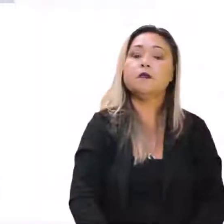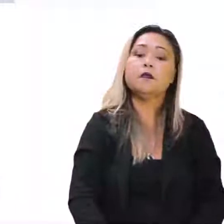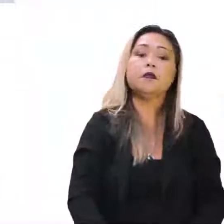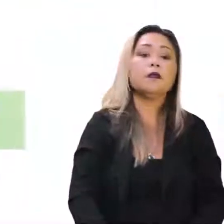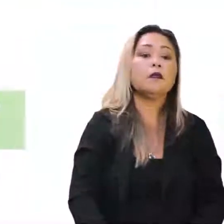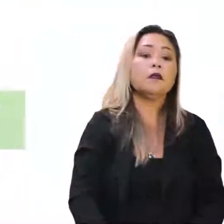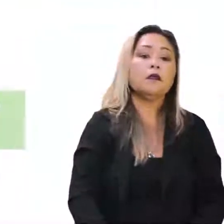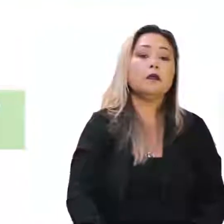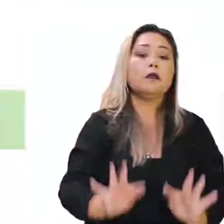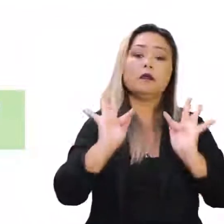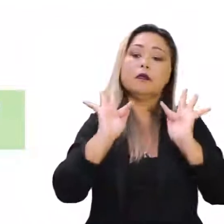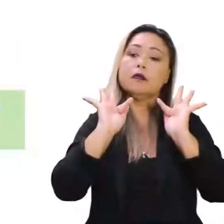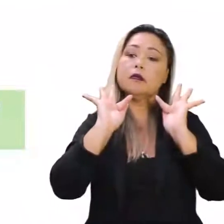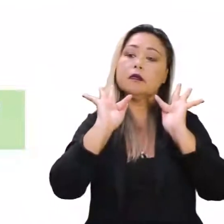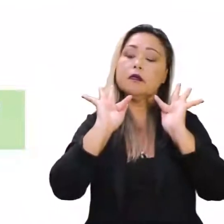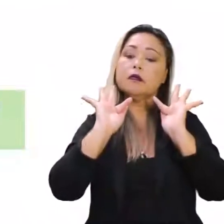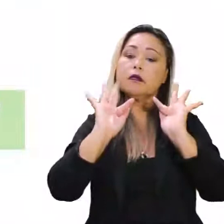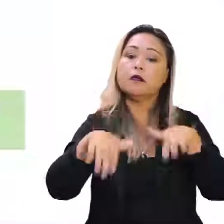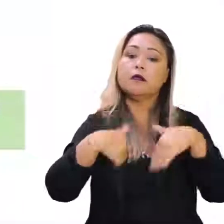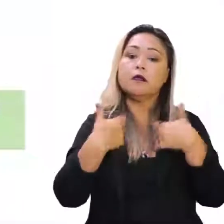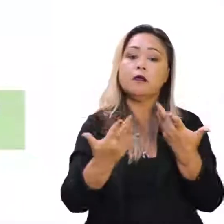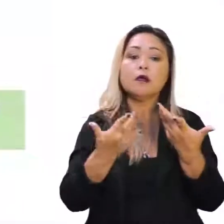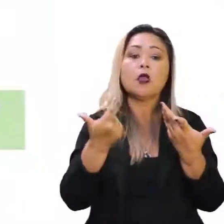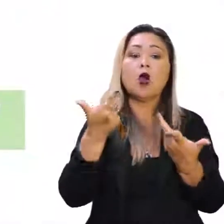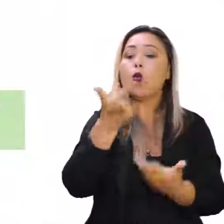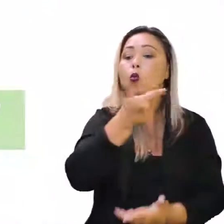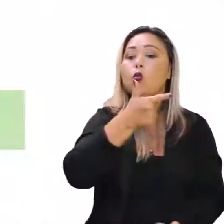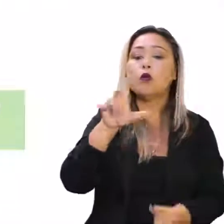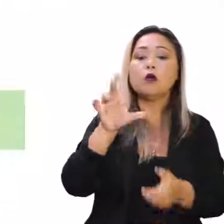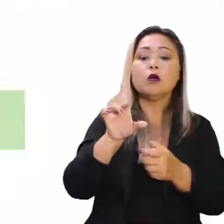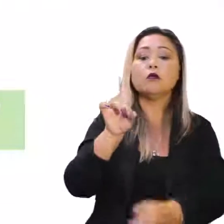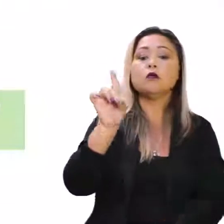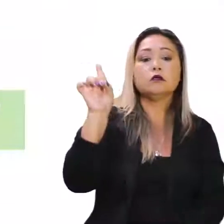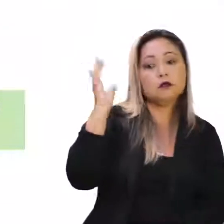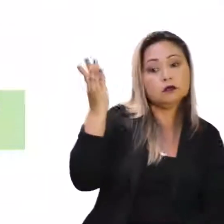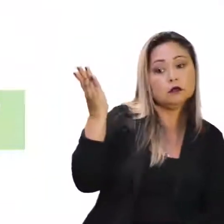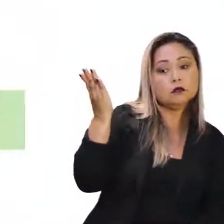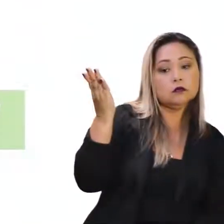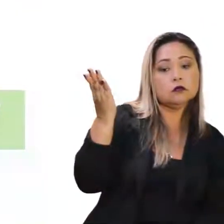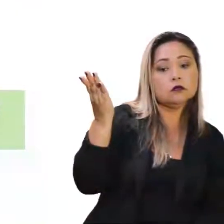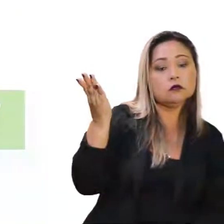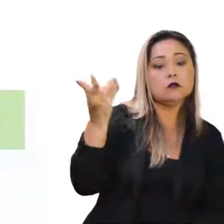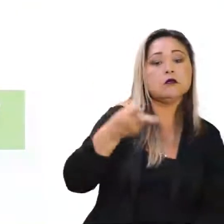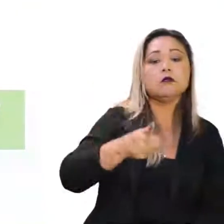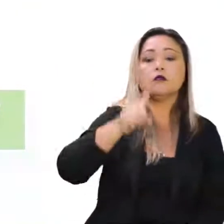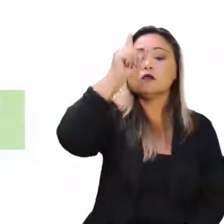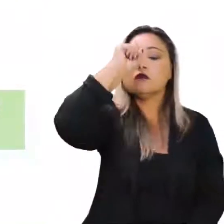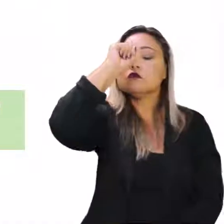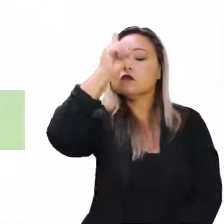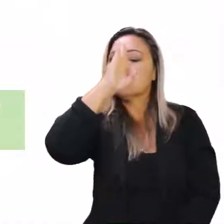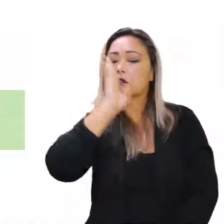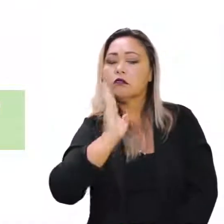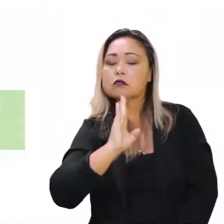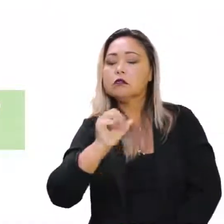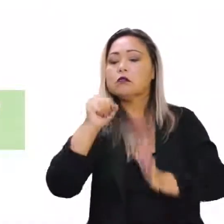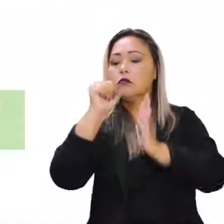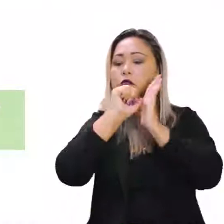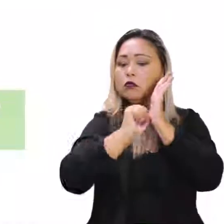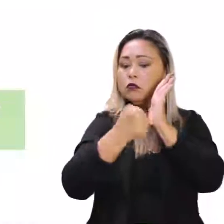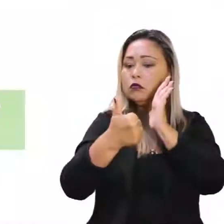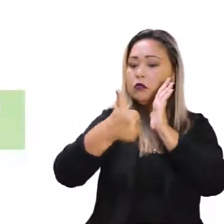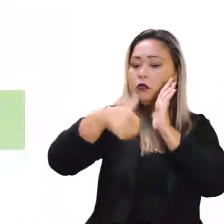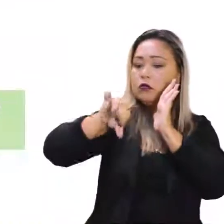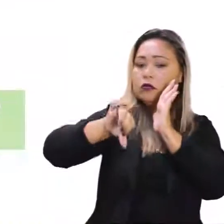já finalizando aqui, então outras obras de Debré, Cotidiano Brasileiro, lá no século